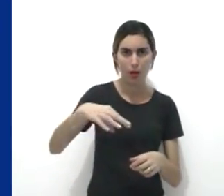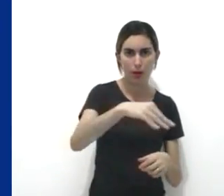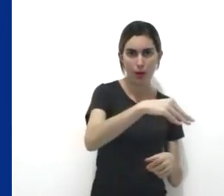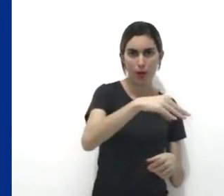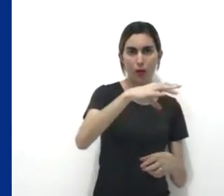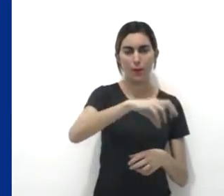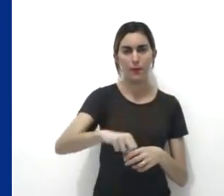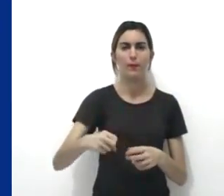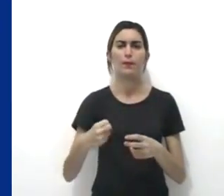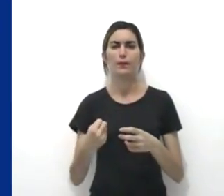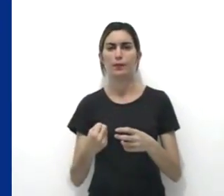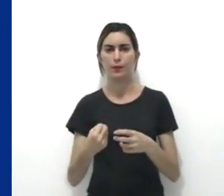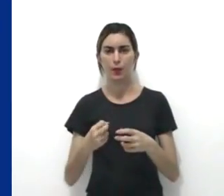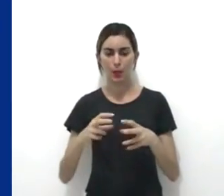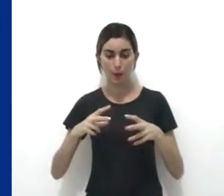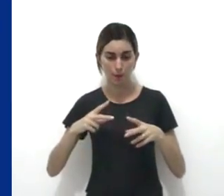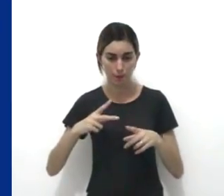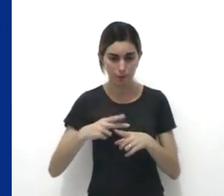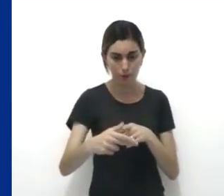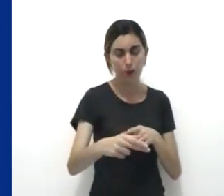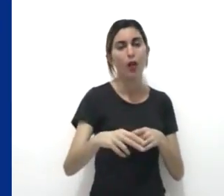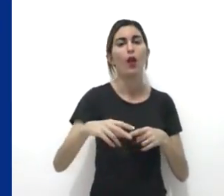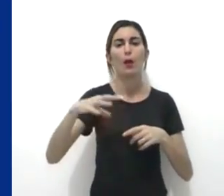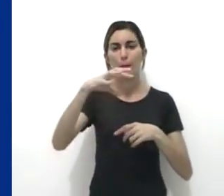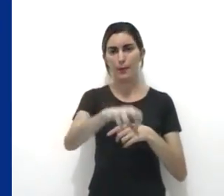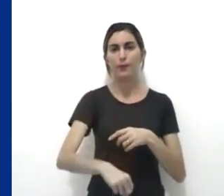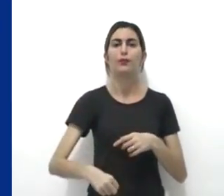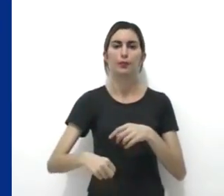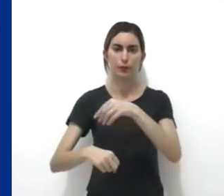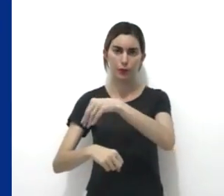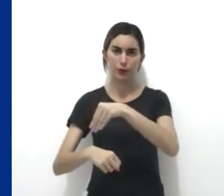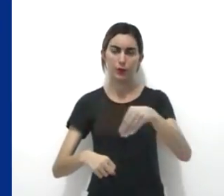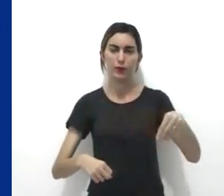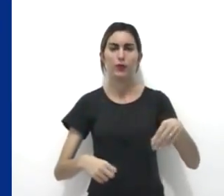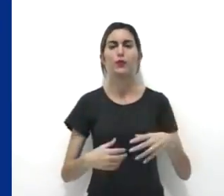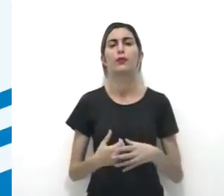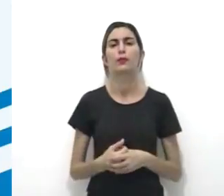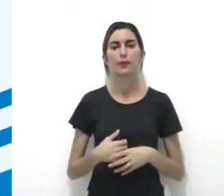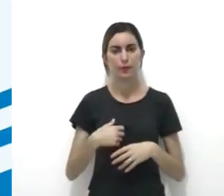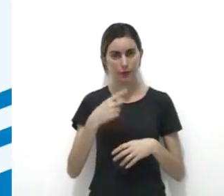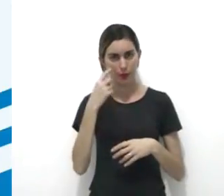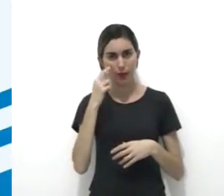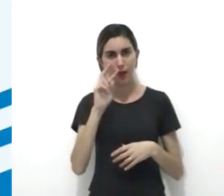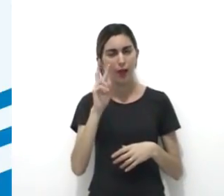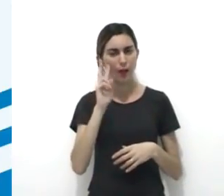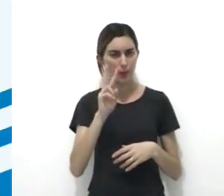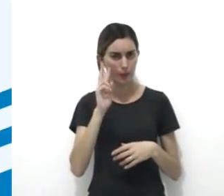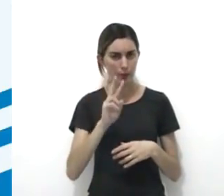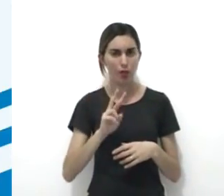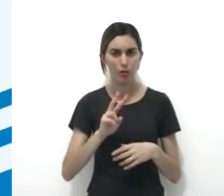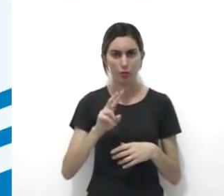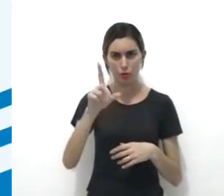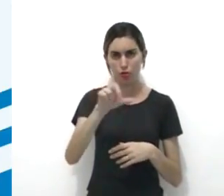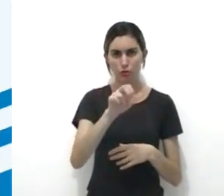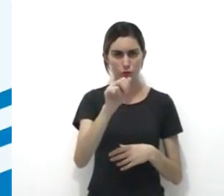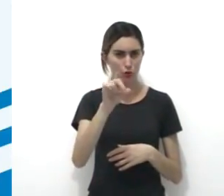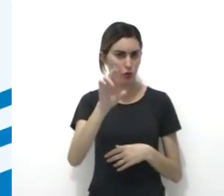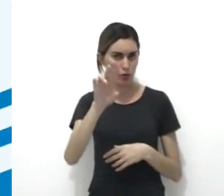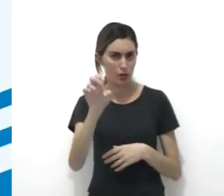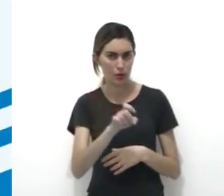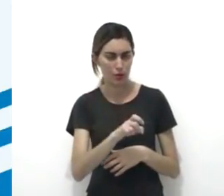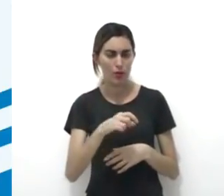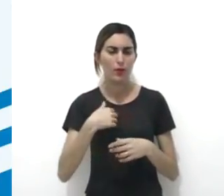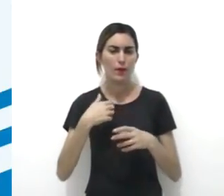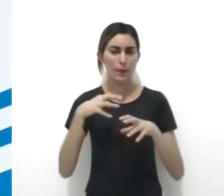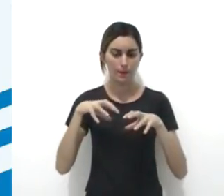na vertical e na hora de capturar, ele captura em diagonal. Lembrando que no xadrez,